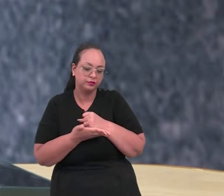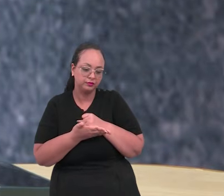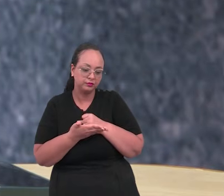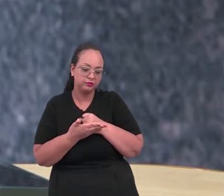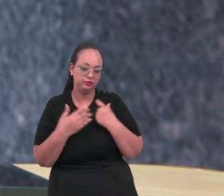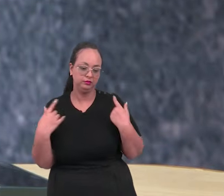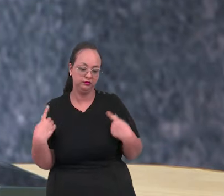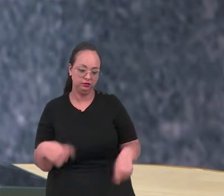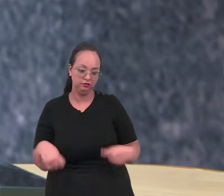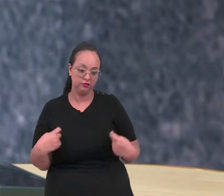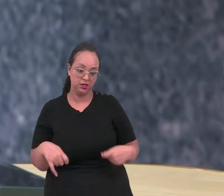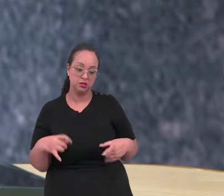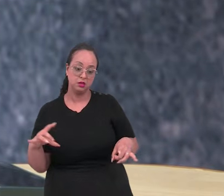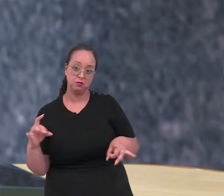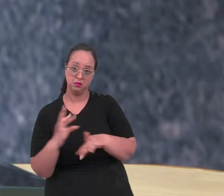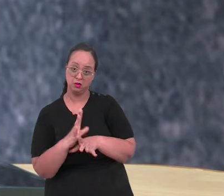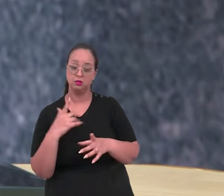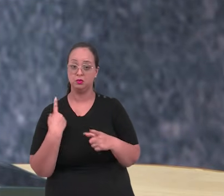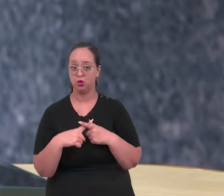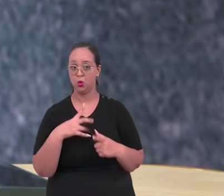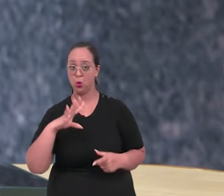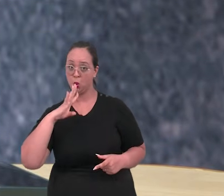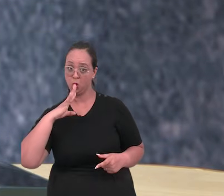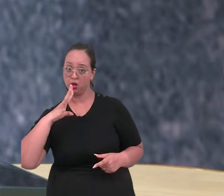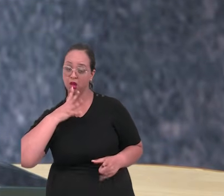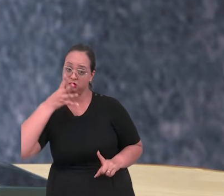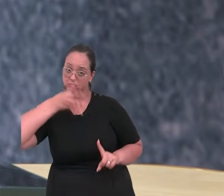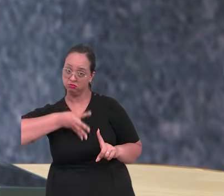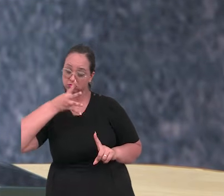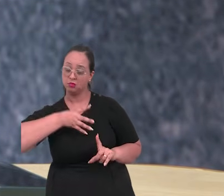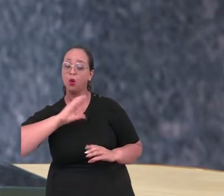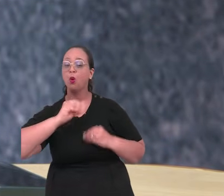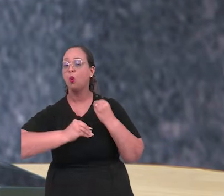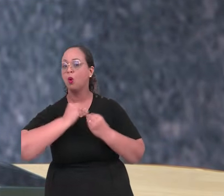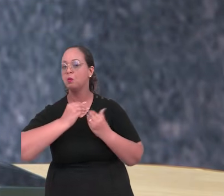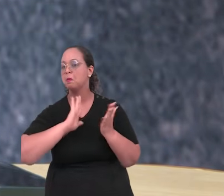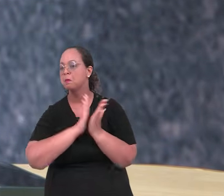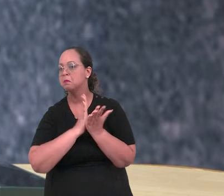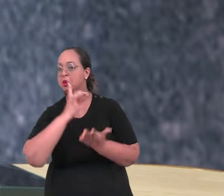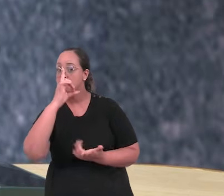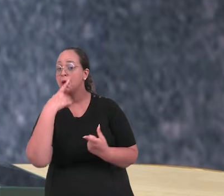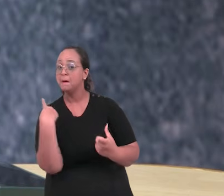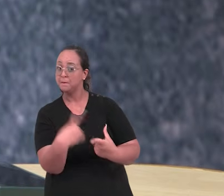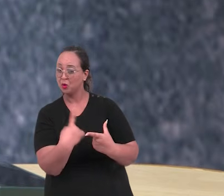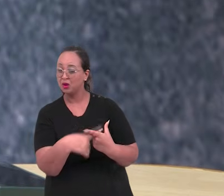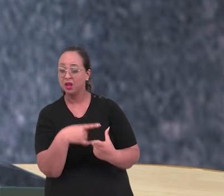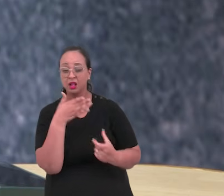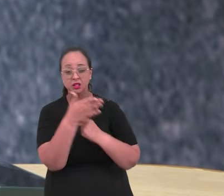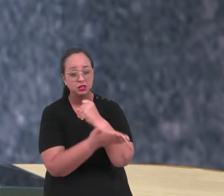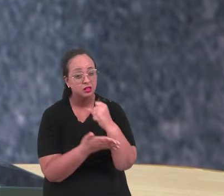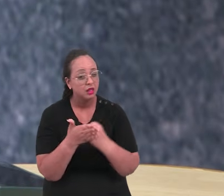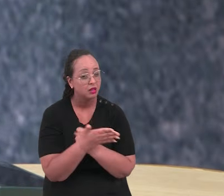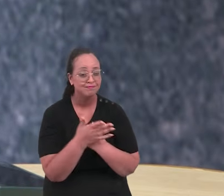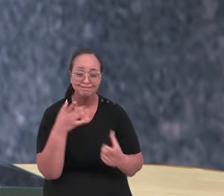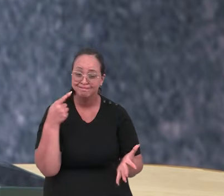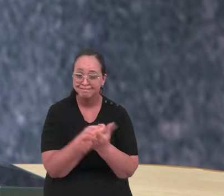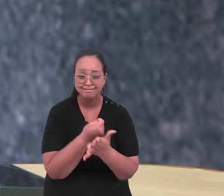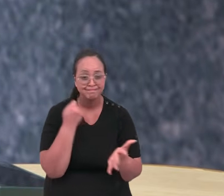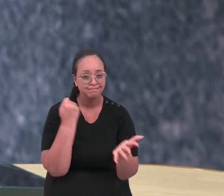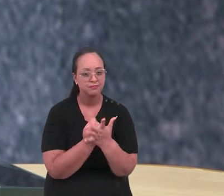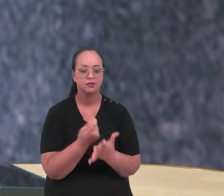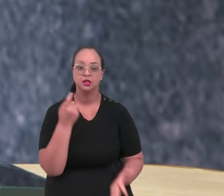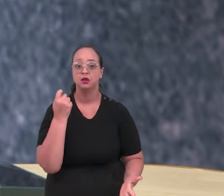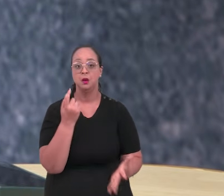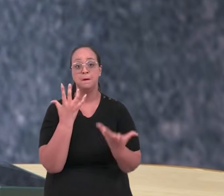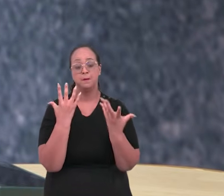até necessário que esteja preparado, né? Conhecer bem a Bíblia para não ser envolvido por certas narrativas. O pastor Luiz Eugênio